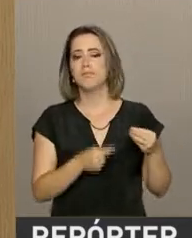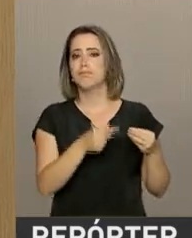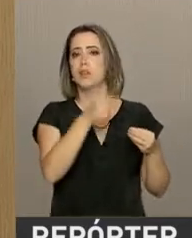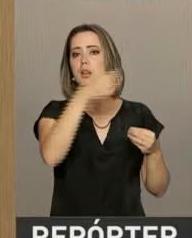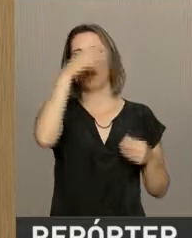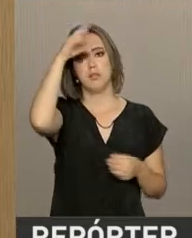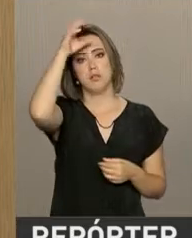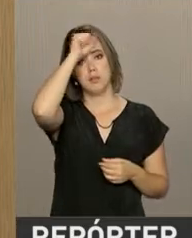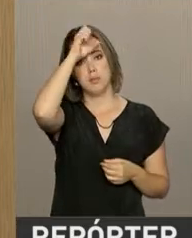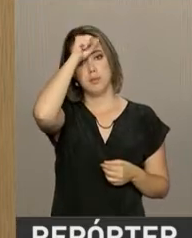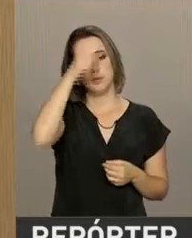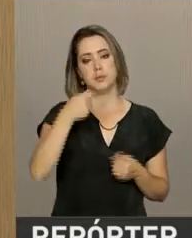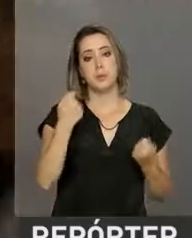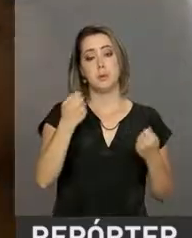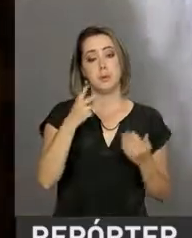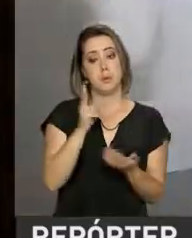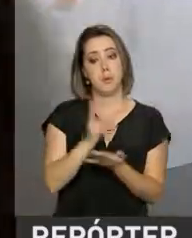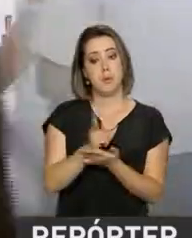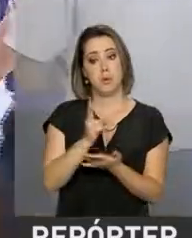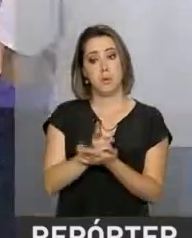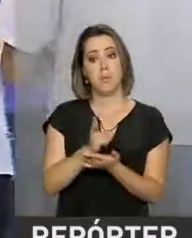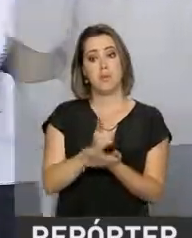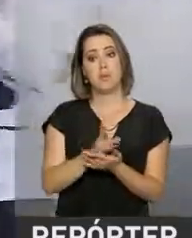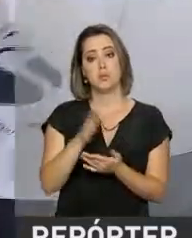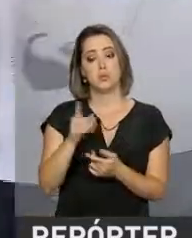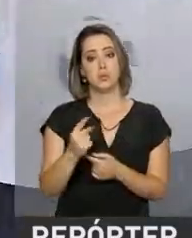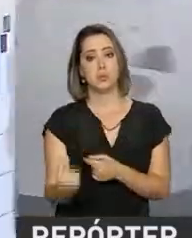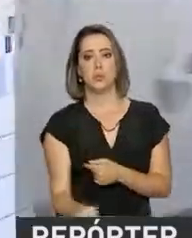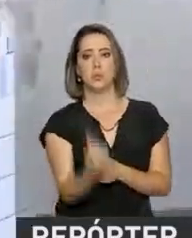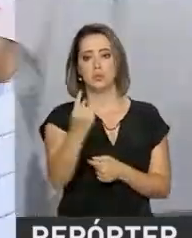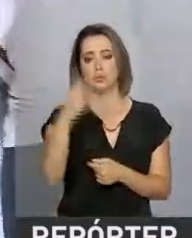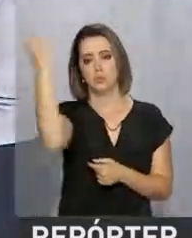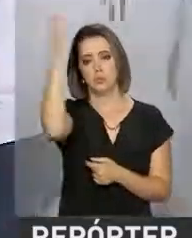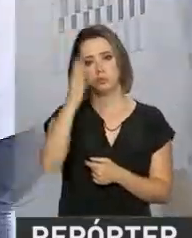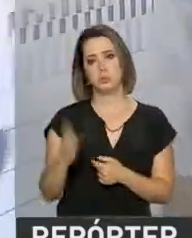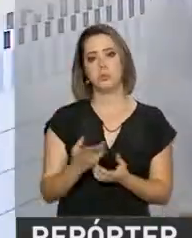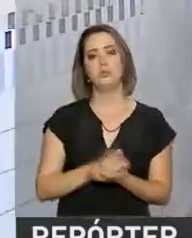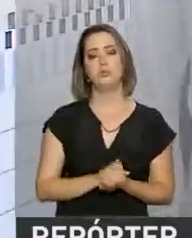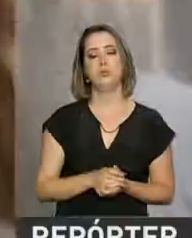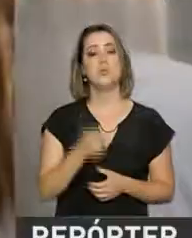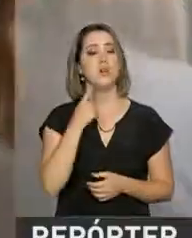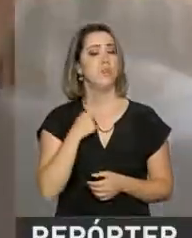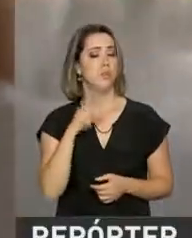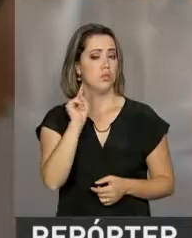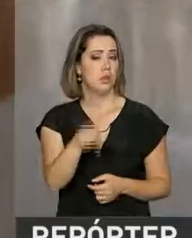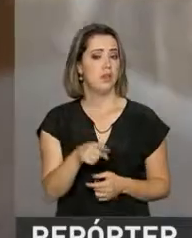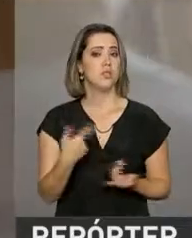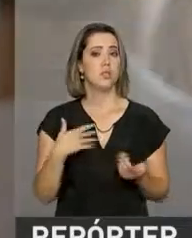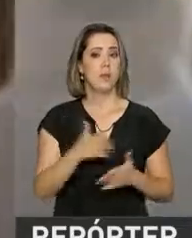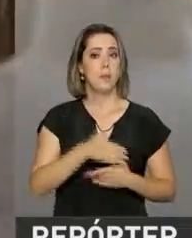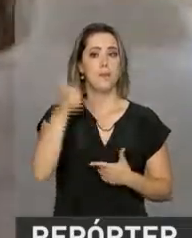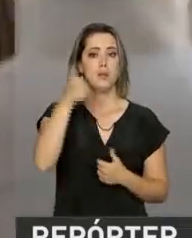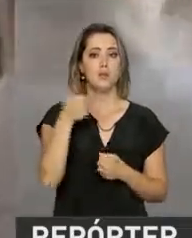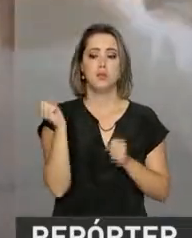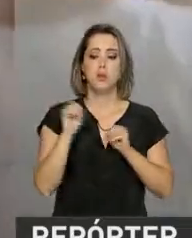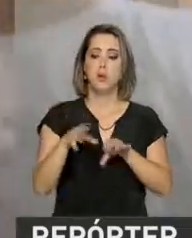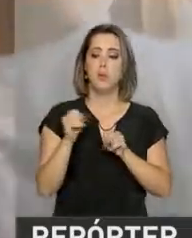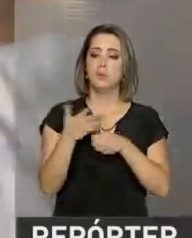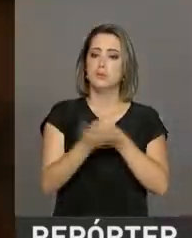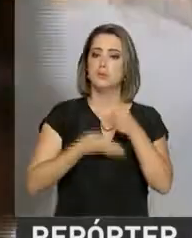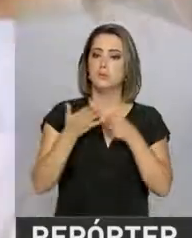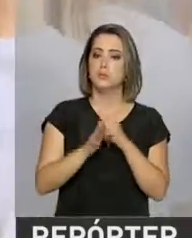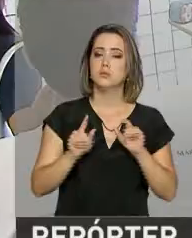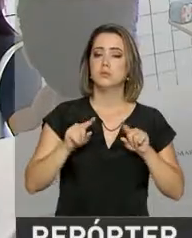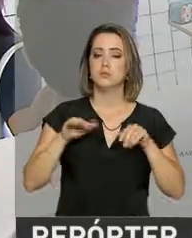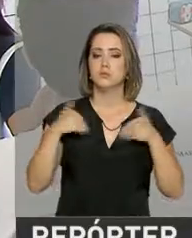Brasil inteiro, independente de onde ele está. A intenção é melhorar a educação básica. Por isso, uma grande mobilização vem